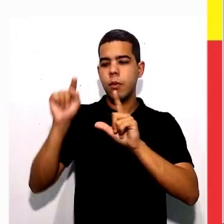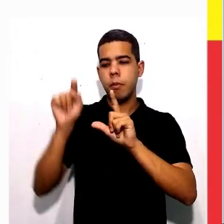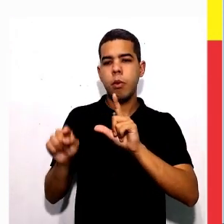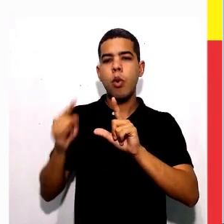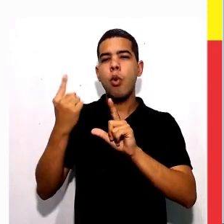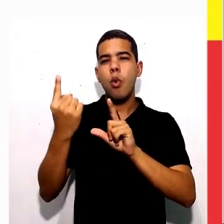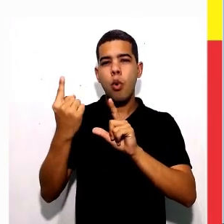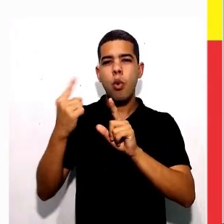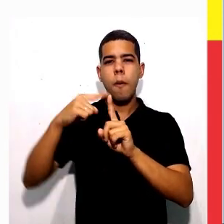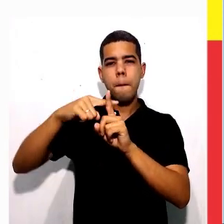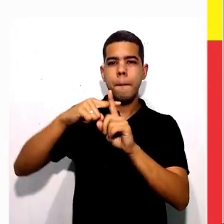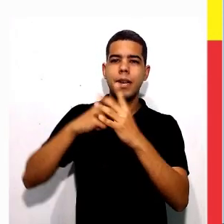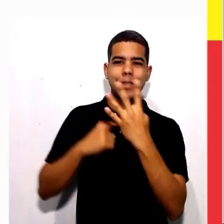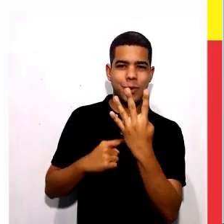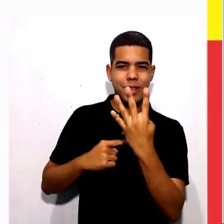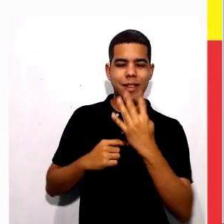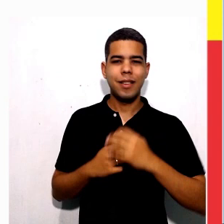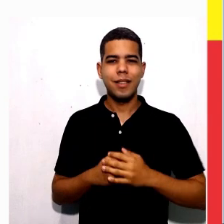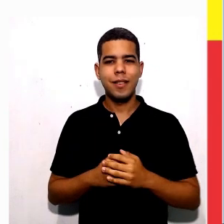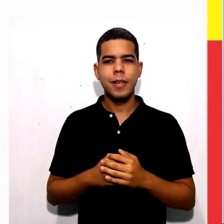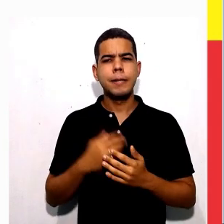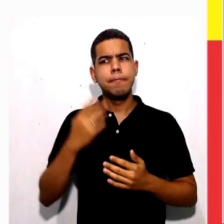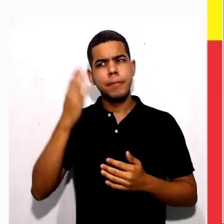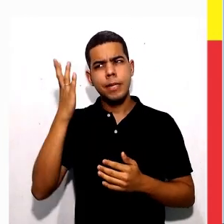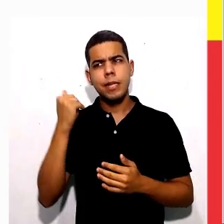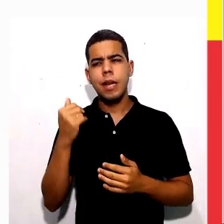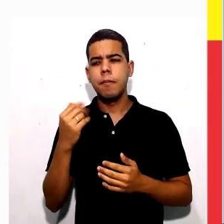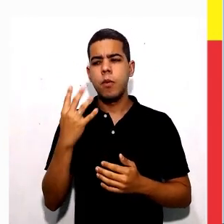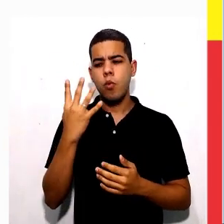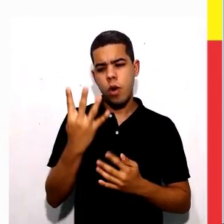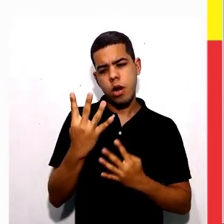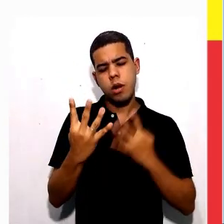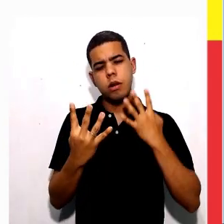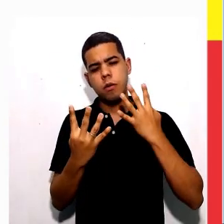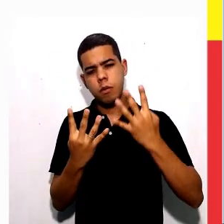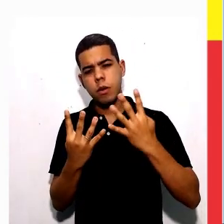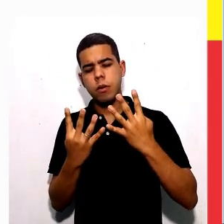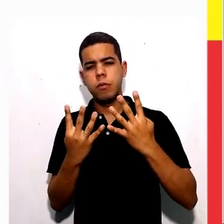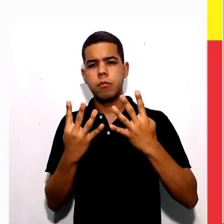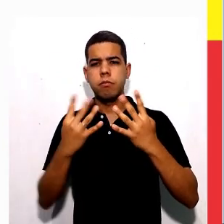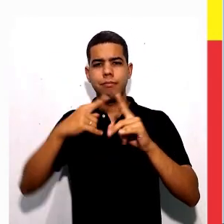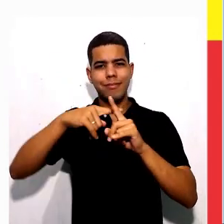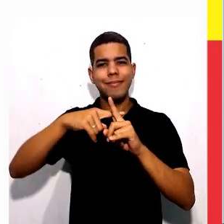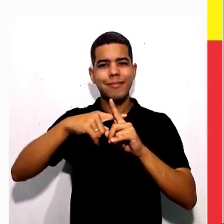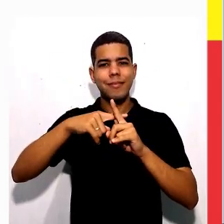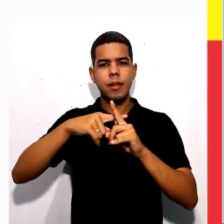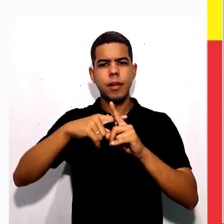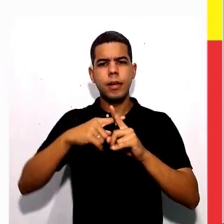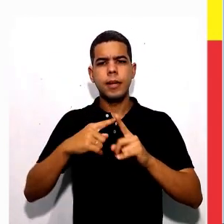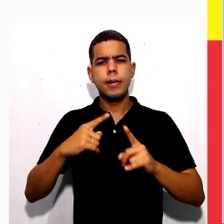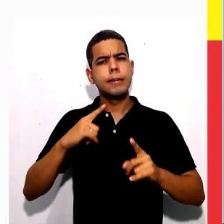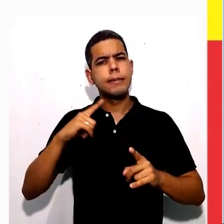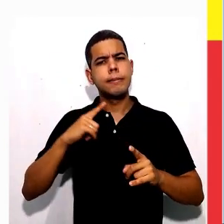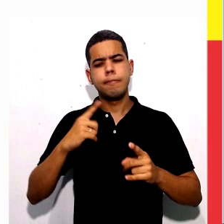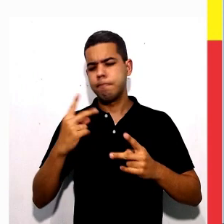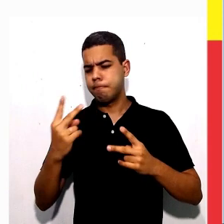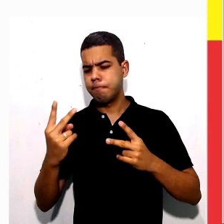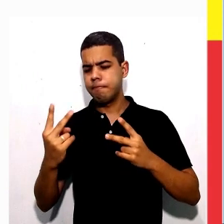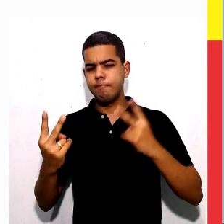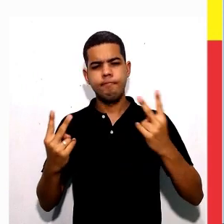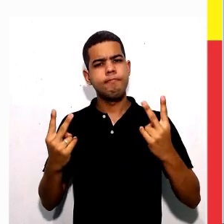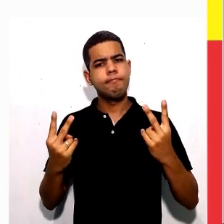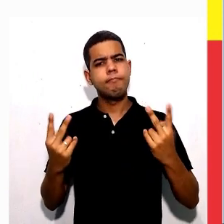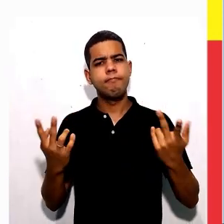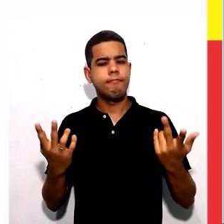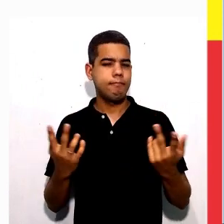4. Só que 4 mais 4, a gente entendeu que é uma razão. Quantas razões tem aí? 2. Então, 2